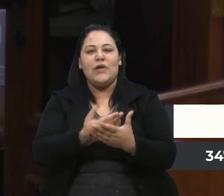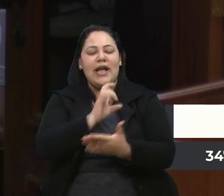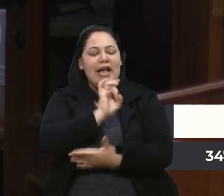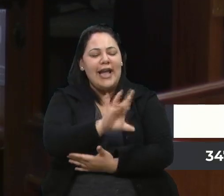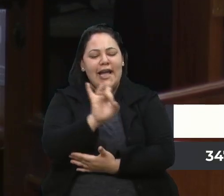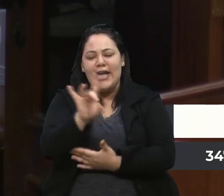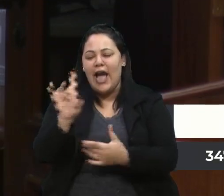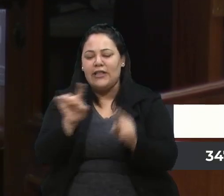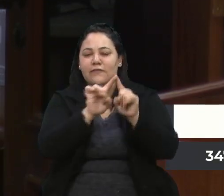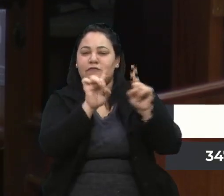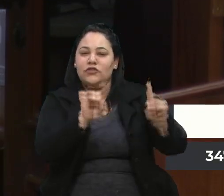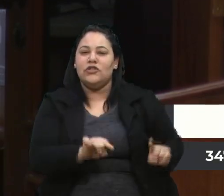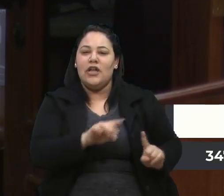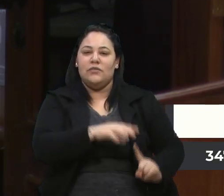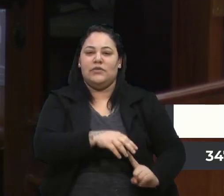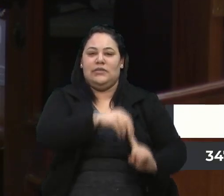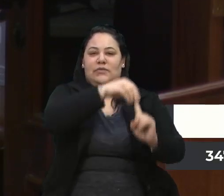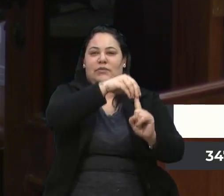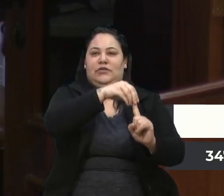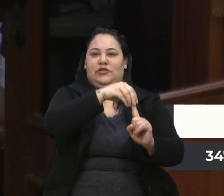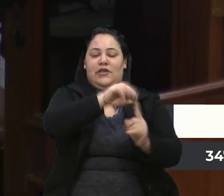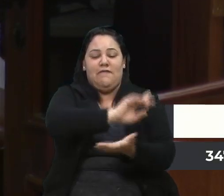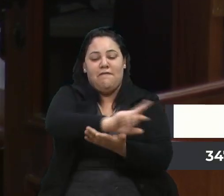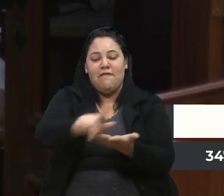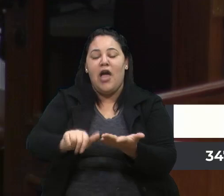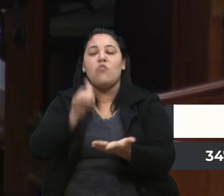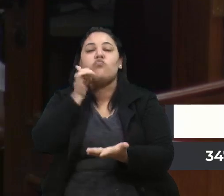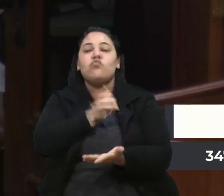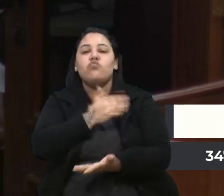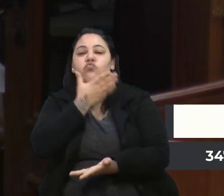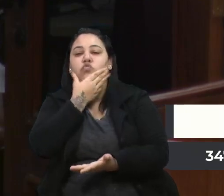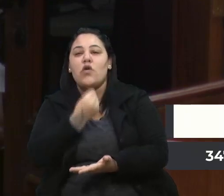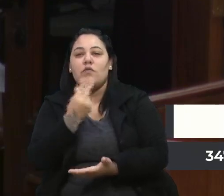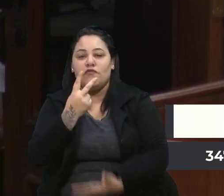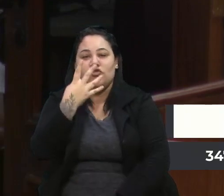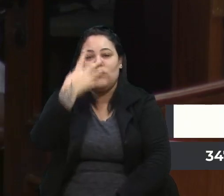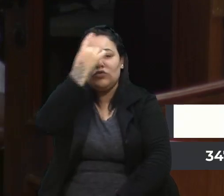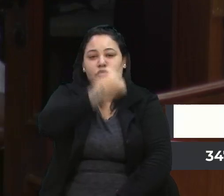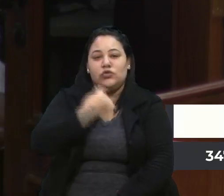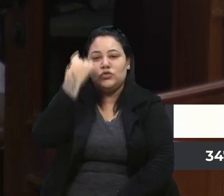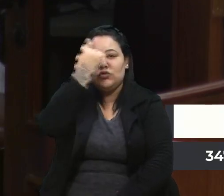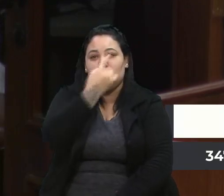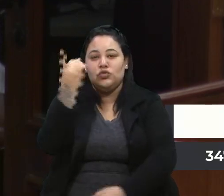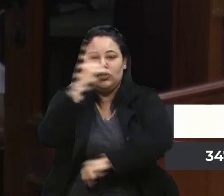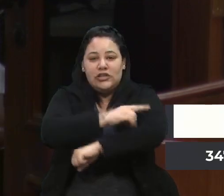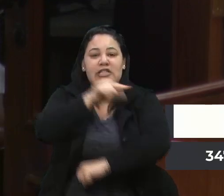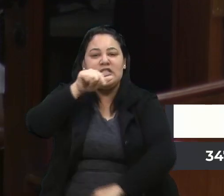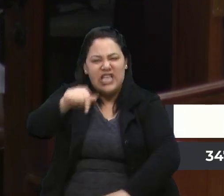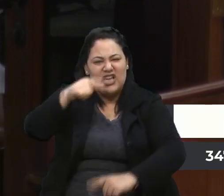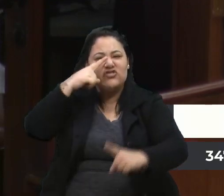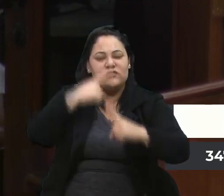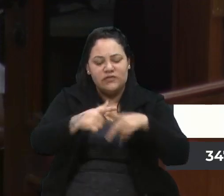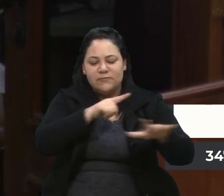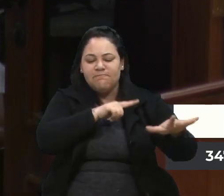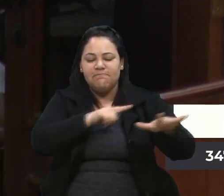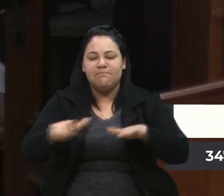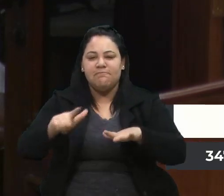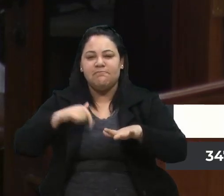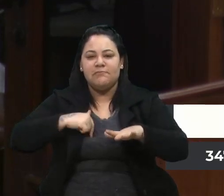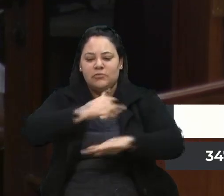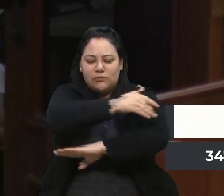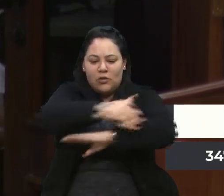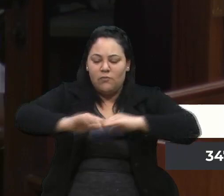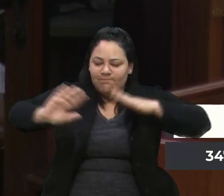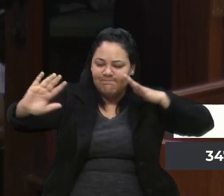batalhão, principalmente naquelas centenas de homens e mulheres que 24 horas por dia, 7 dias por semana, estão nas ruas combatendo o